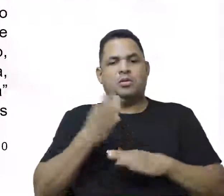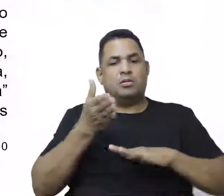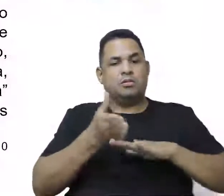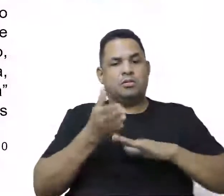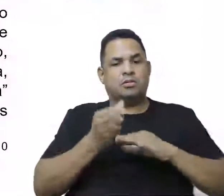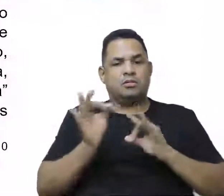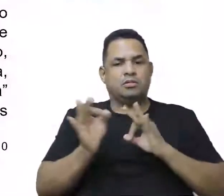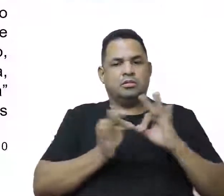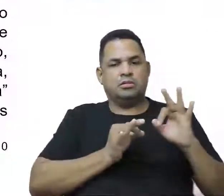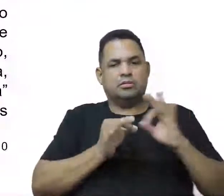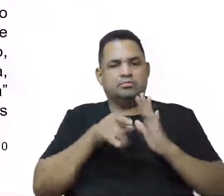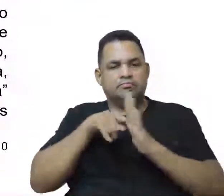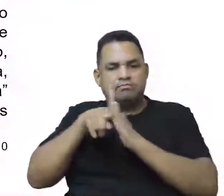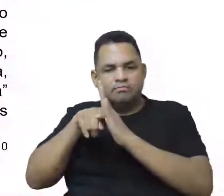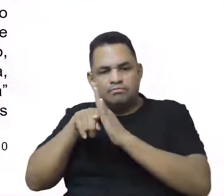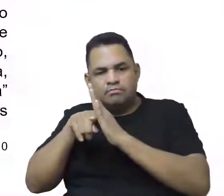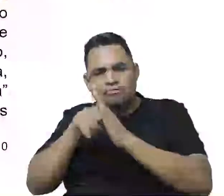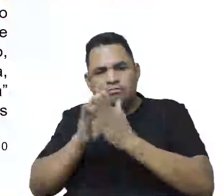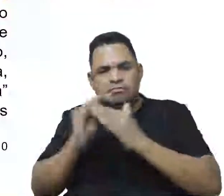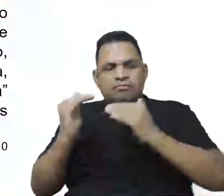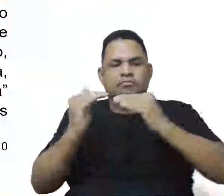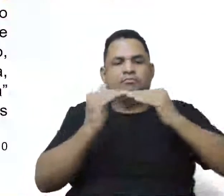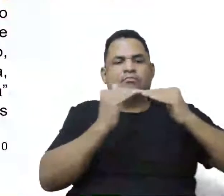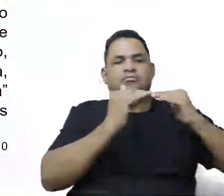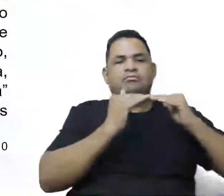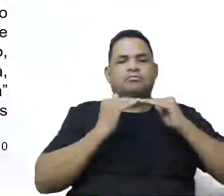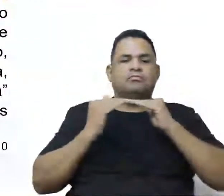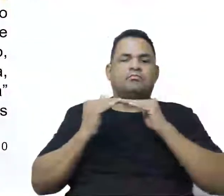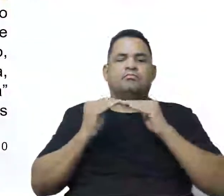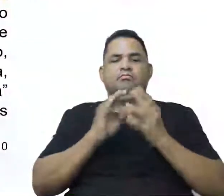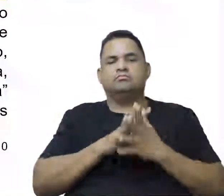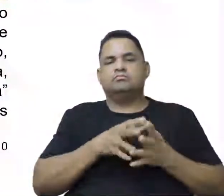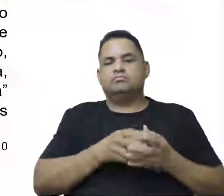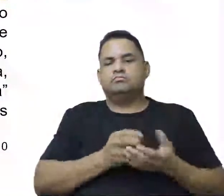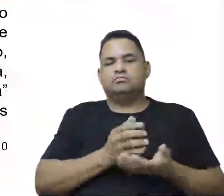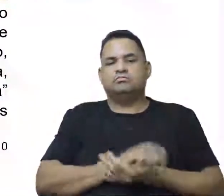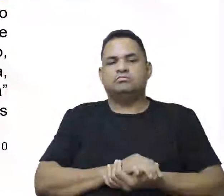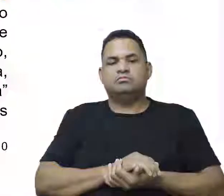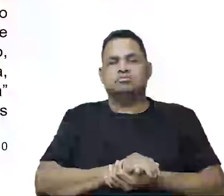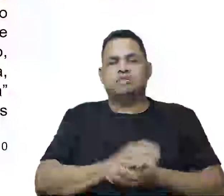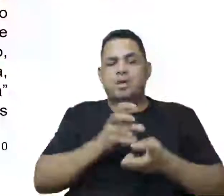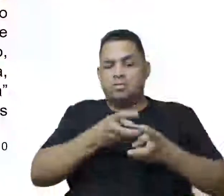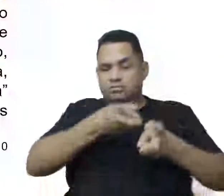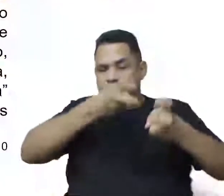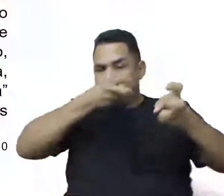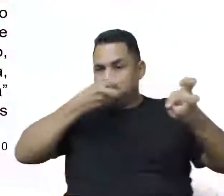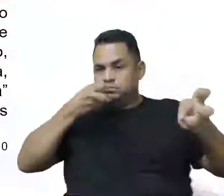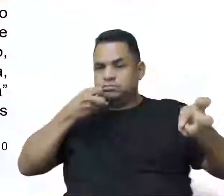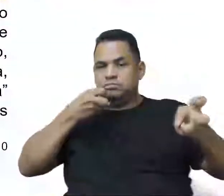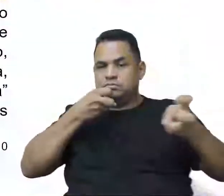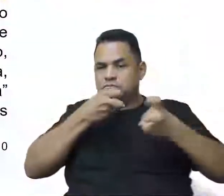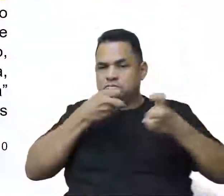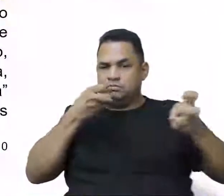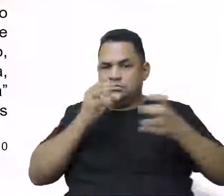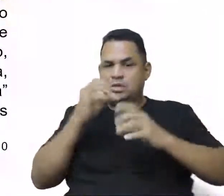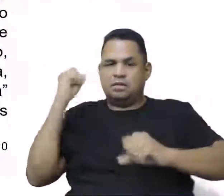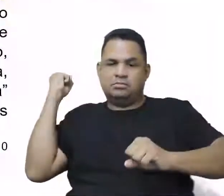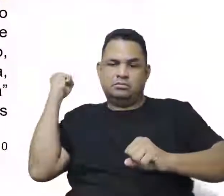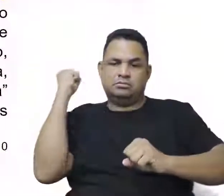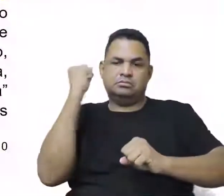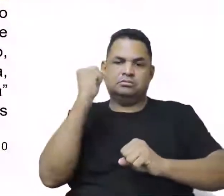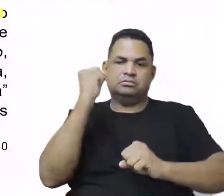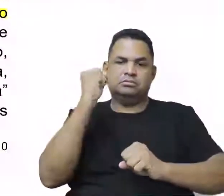a regulamentação, a fiscalização e a padronização. O arco e flecha e a